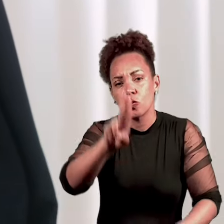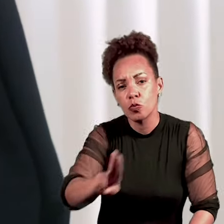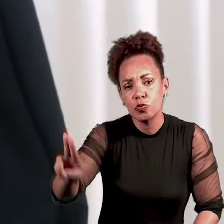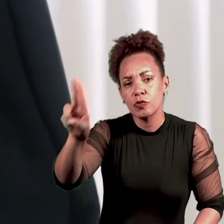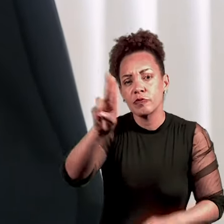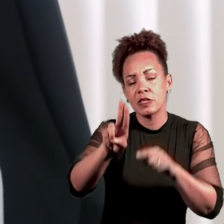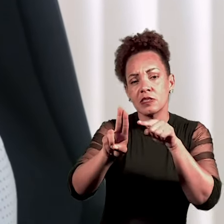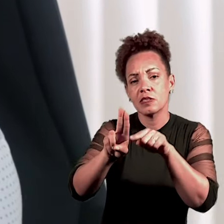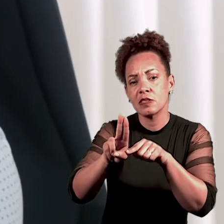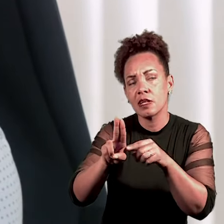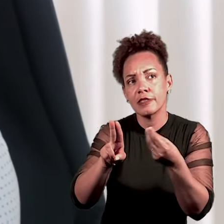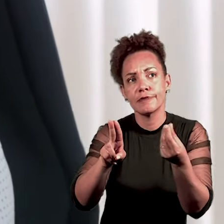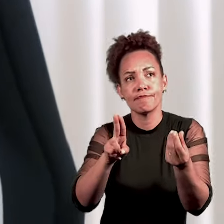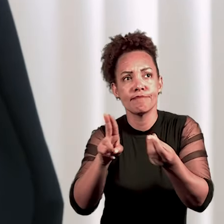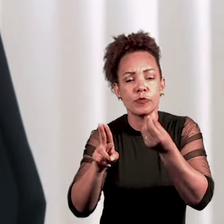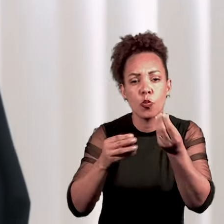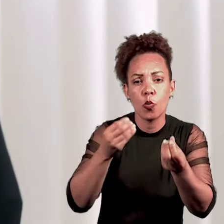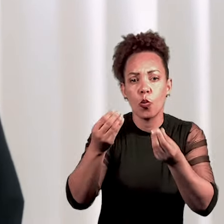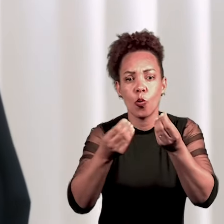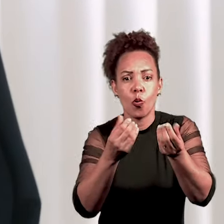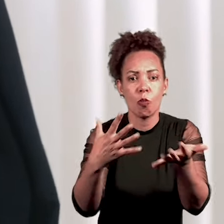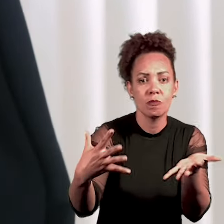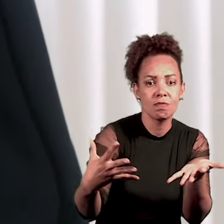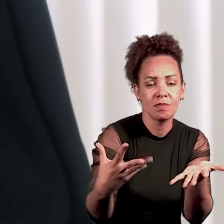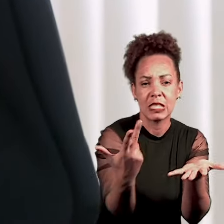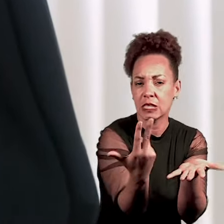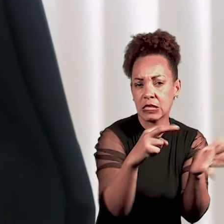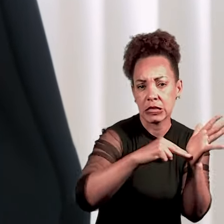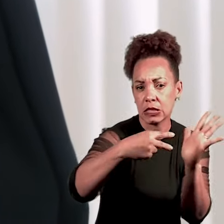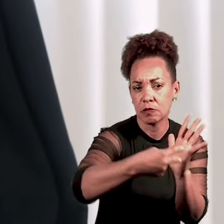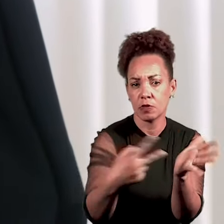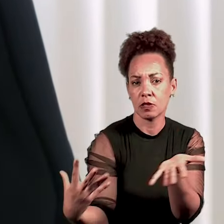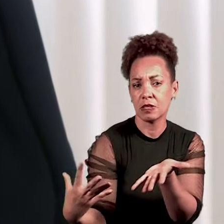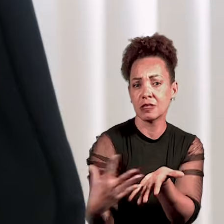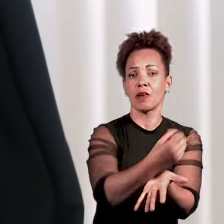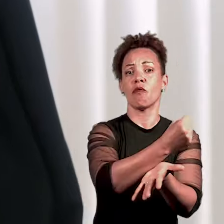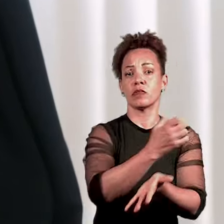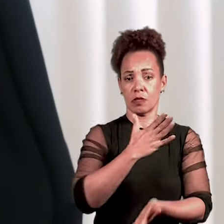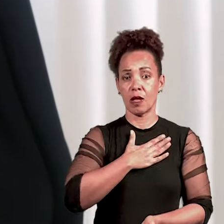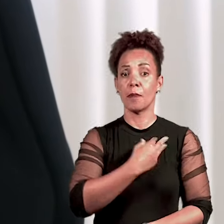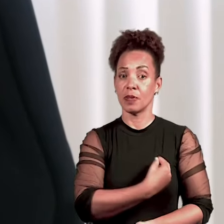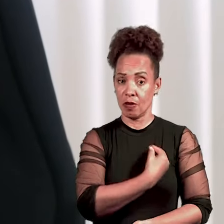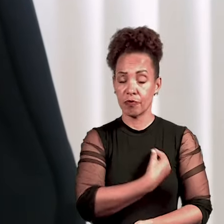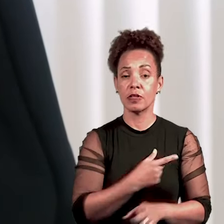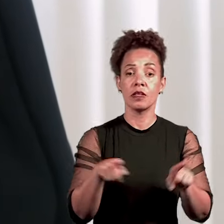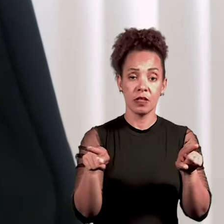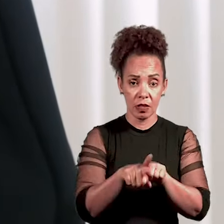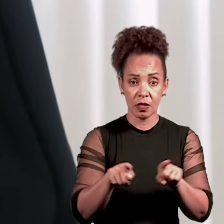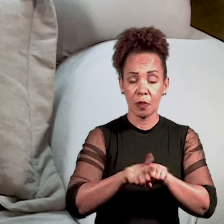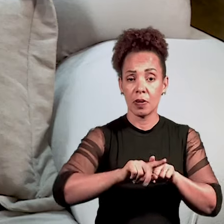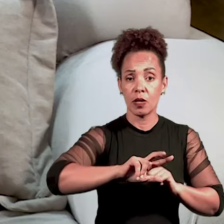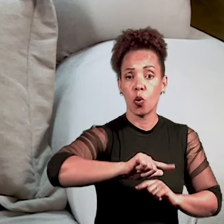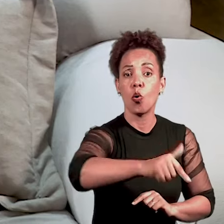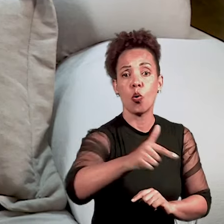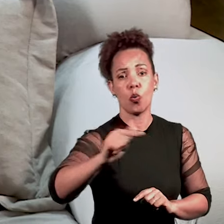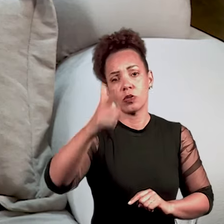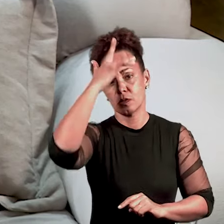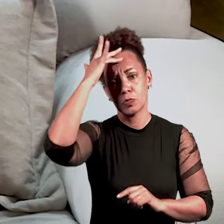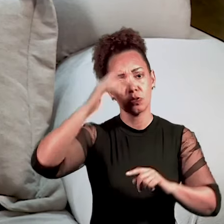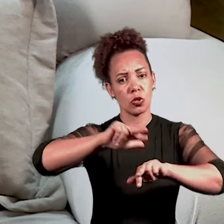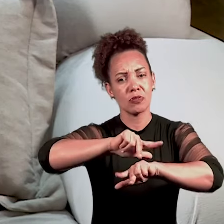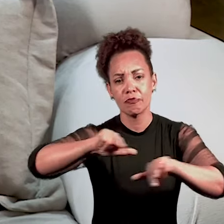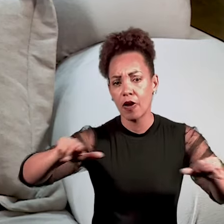uma espécie de salvação para mim, como foi também para muita gente daí de Salobrinho. Eu coloquei em